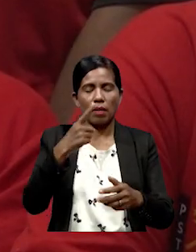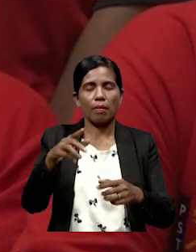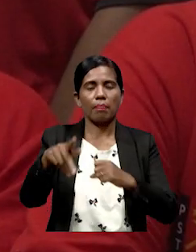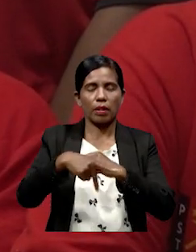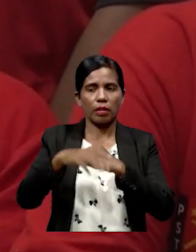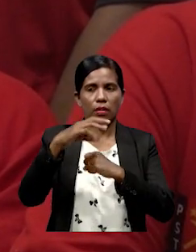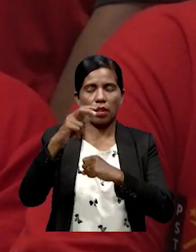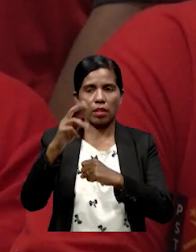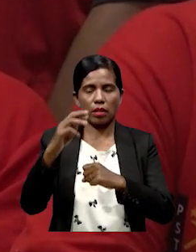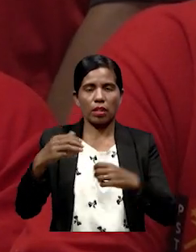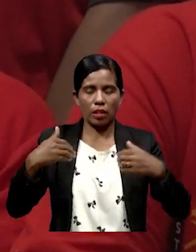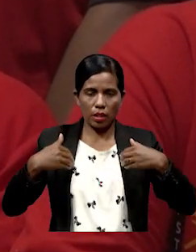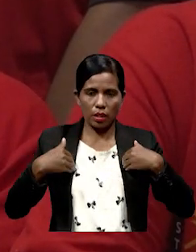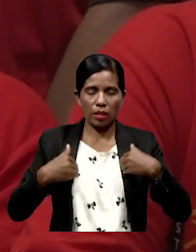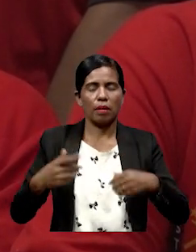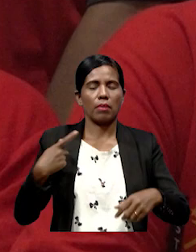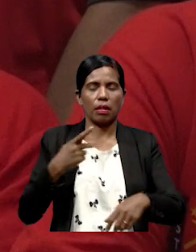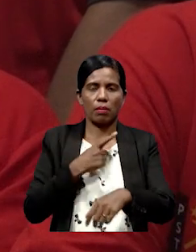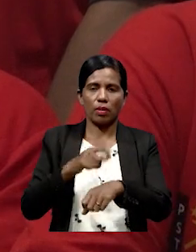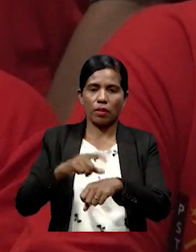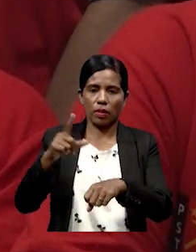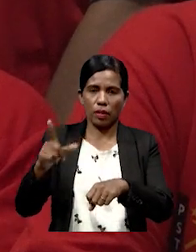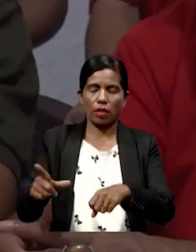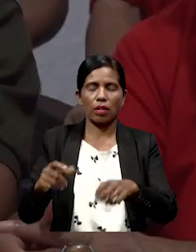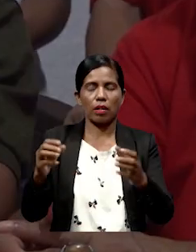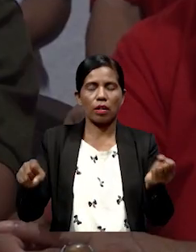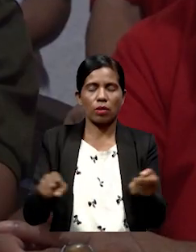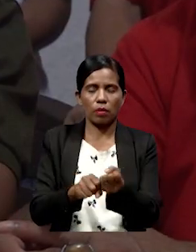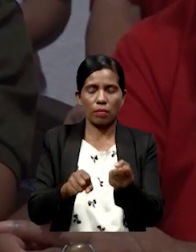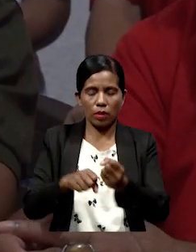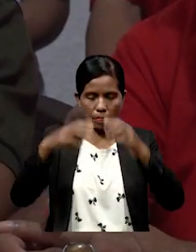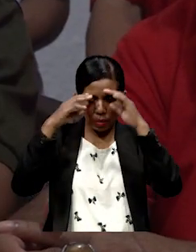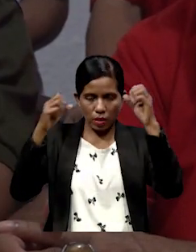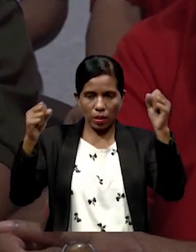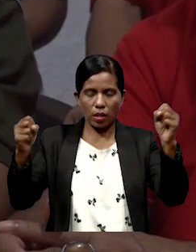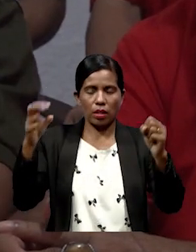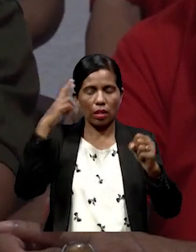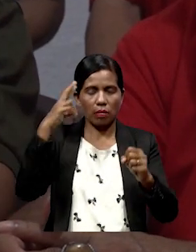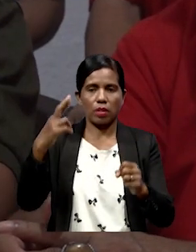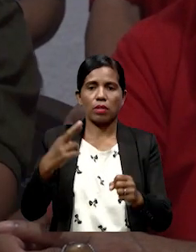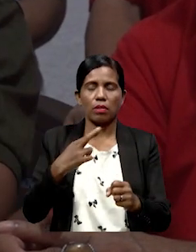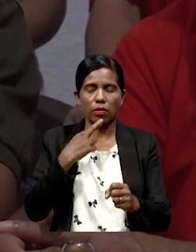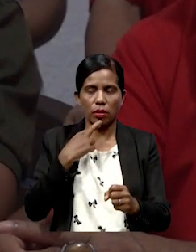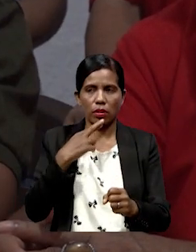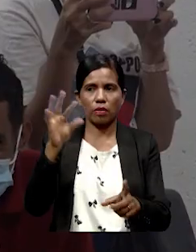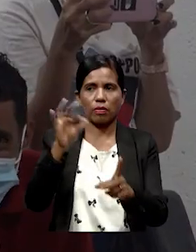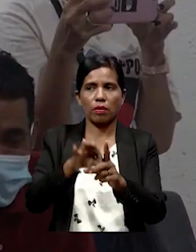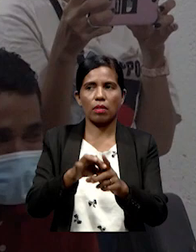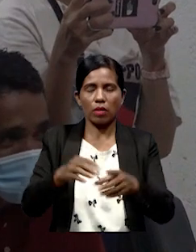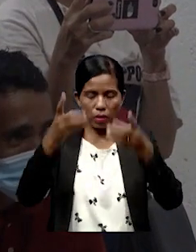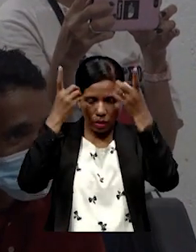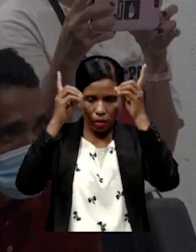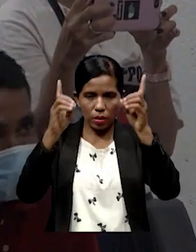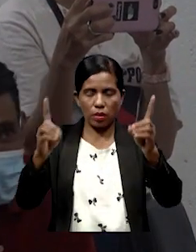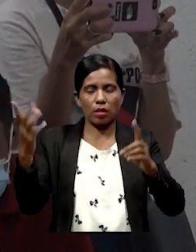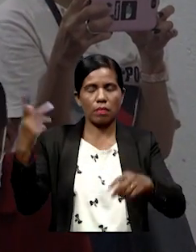sira nebe e assento parlamento nacional nebe apoio presidente eleito Geram Jorta e a segunda volta atu foti posição e